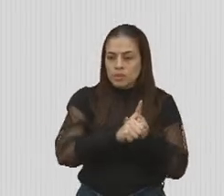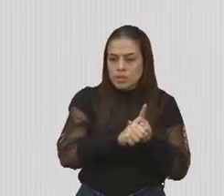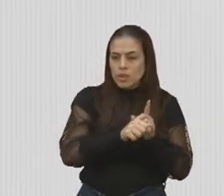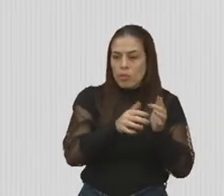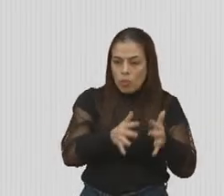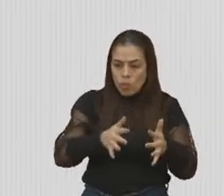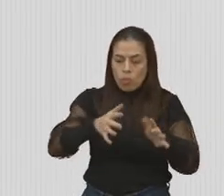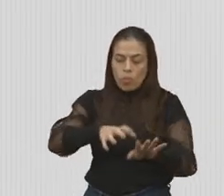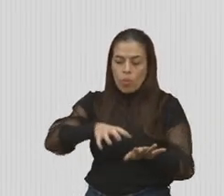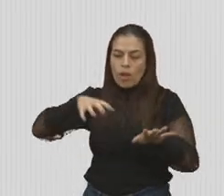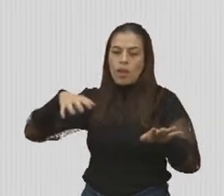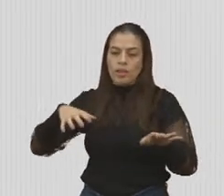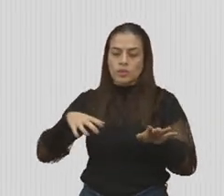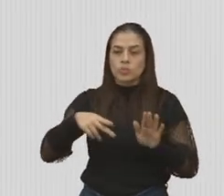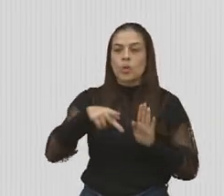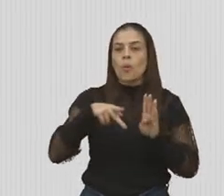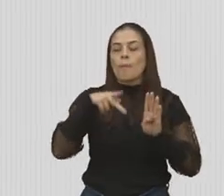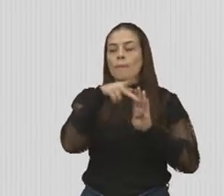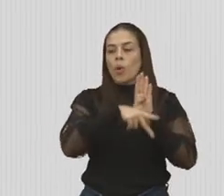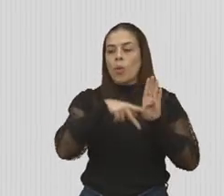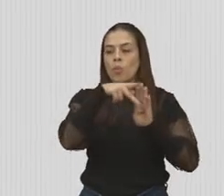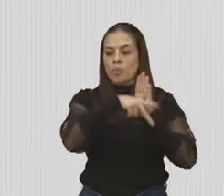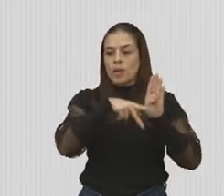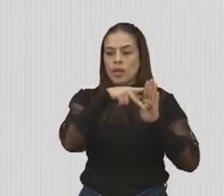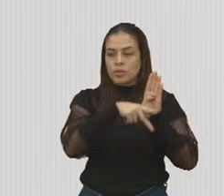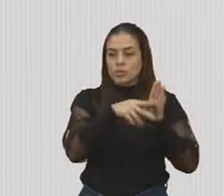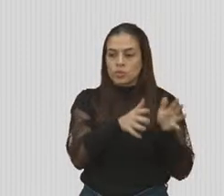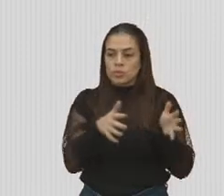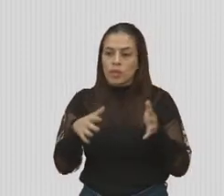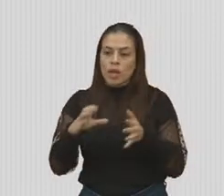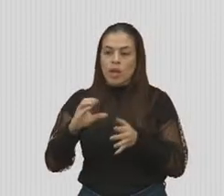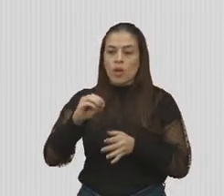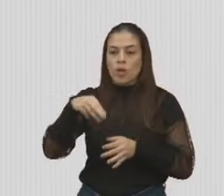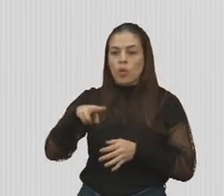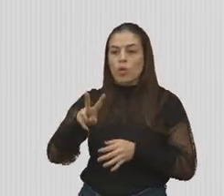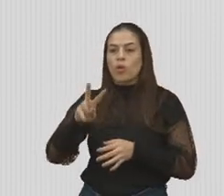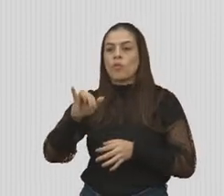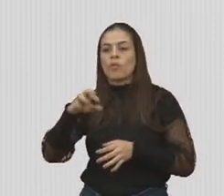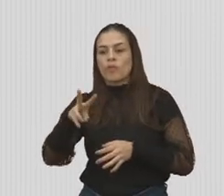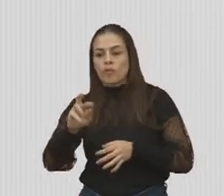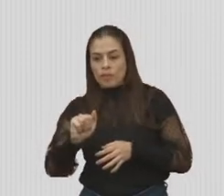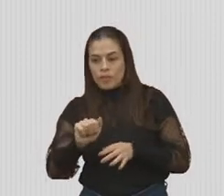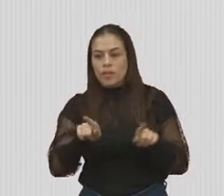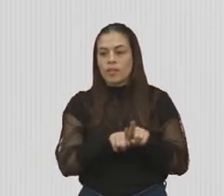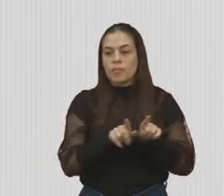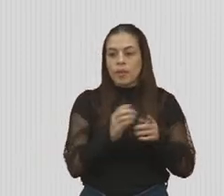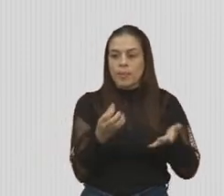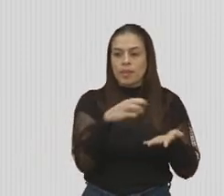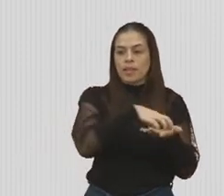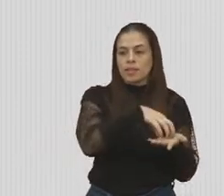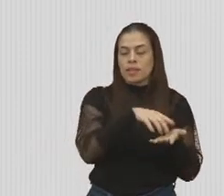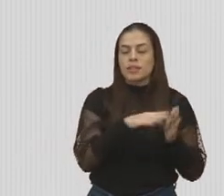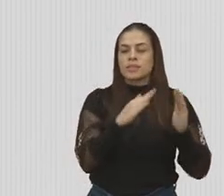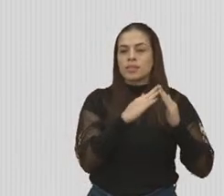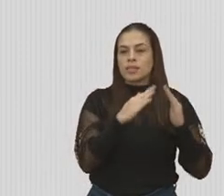espaço Conviva, a implantação da unidade de residência inclusiva para pessoas com deficiência. Pode